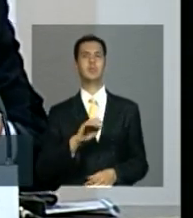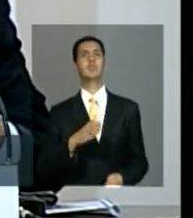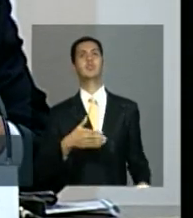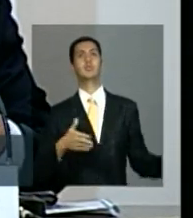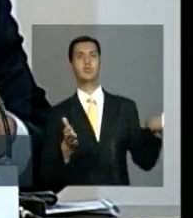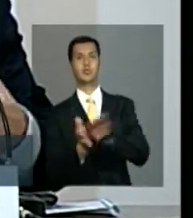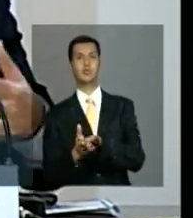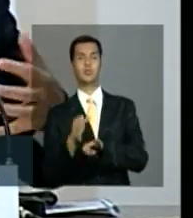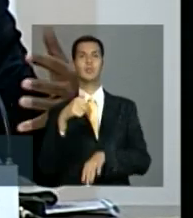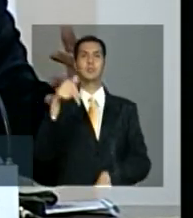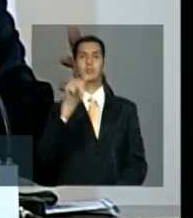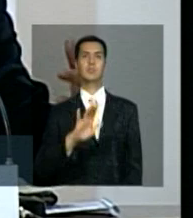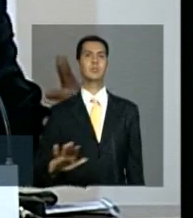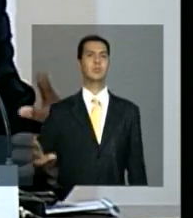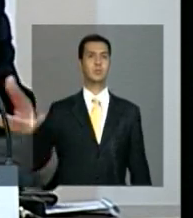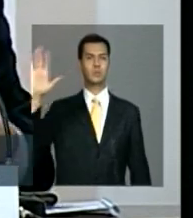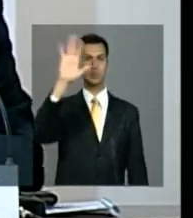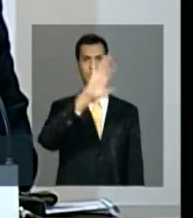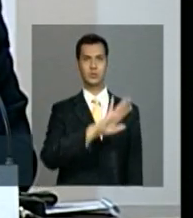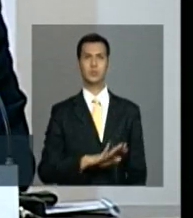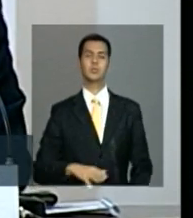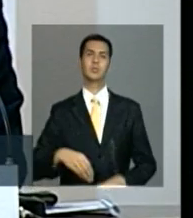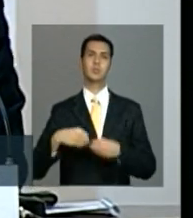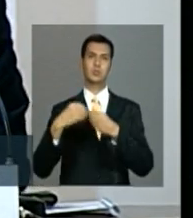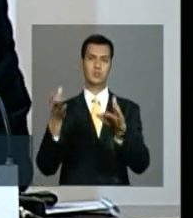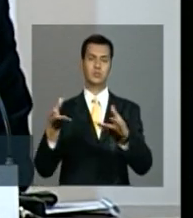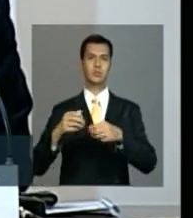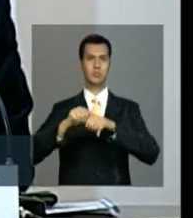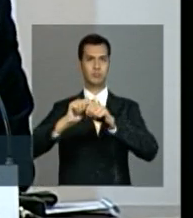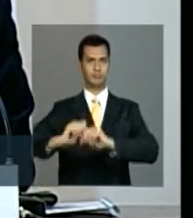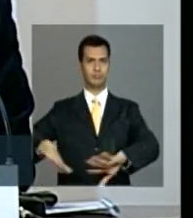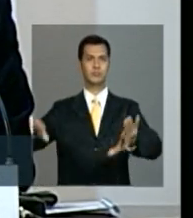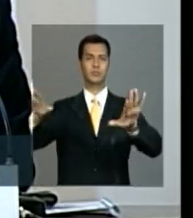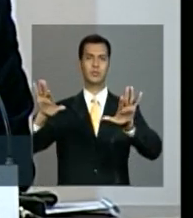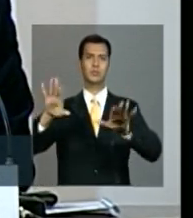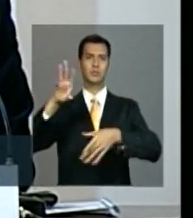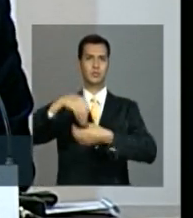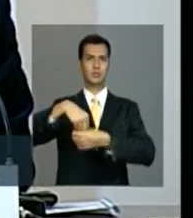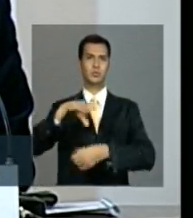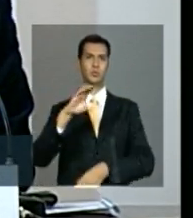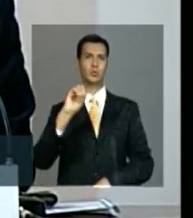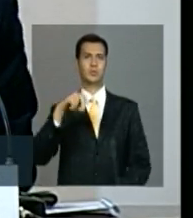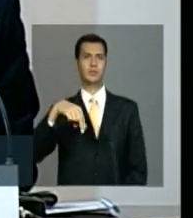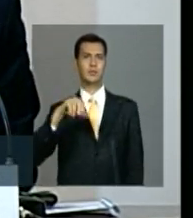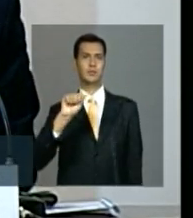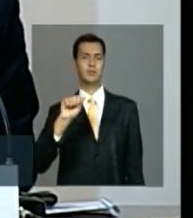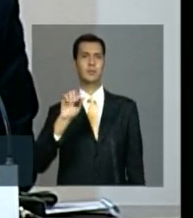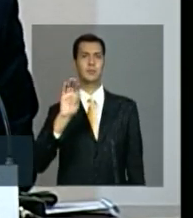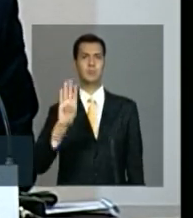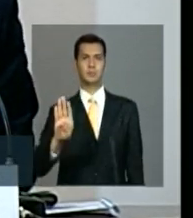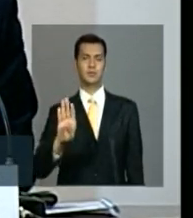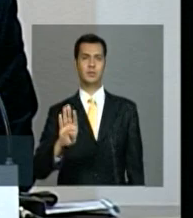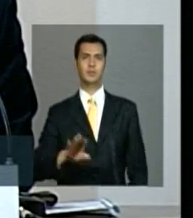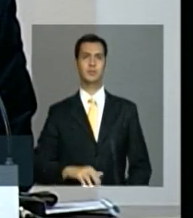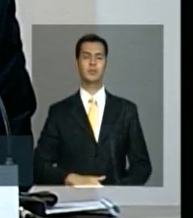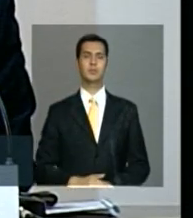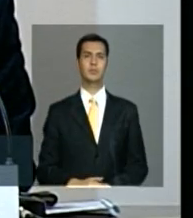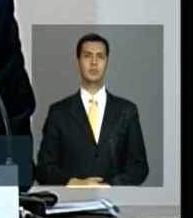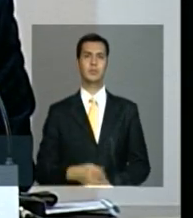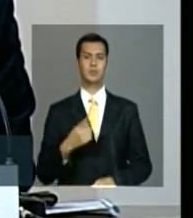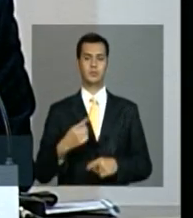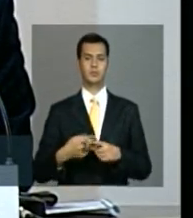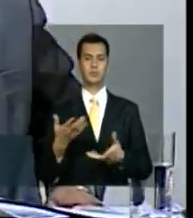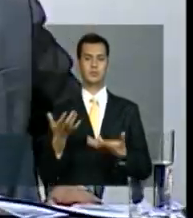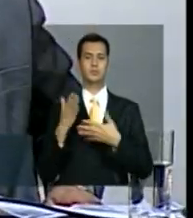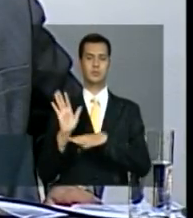chegar em todos os armazéns da Conab ou dos estados que estão colocando à disposição para poder